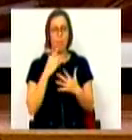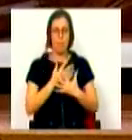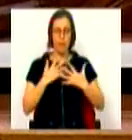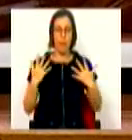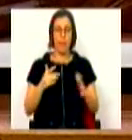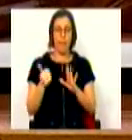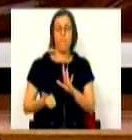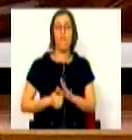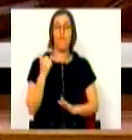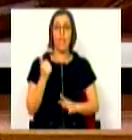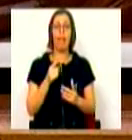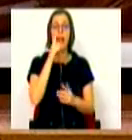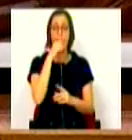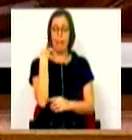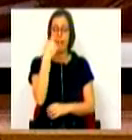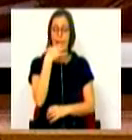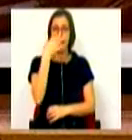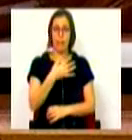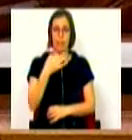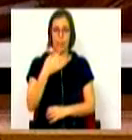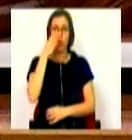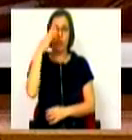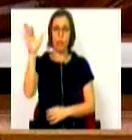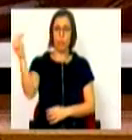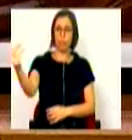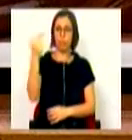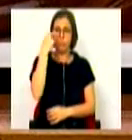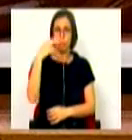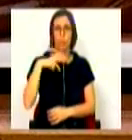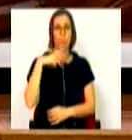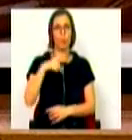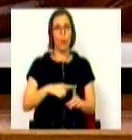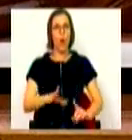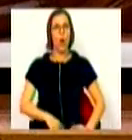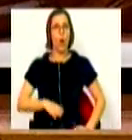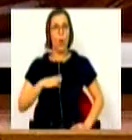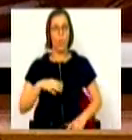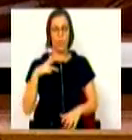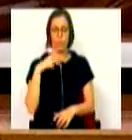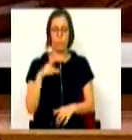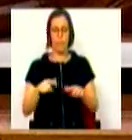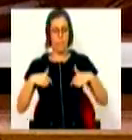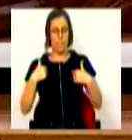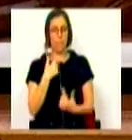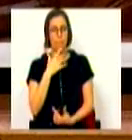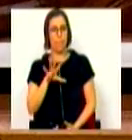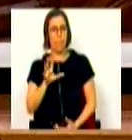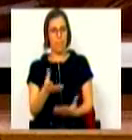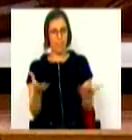enorme vitória para a credibilidade de Portugal no exterior e para a confiança dos portugueses no seu próprio país.